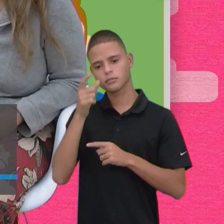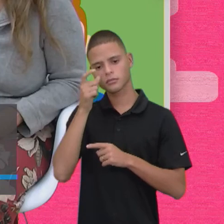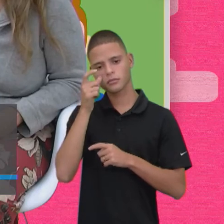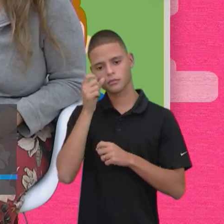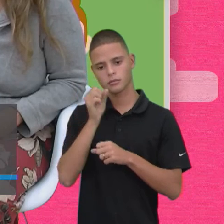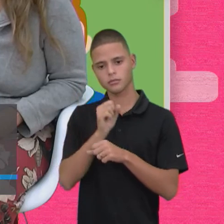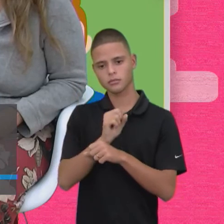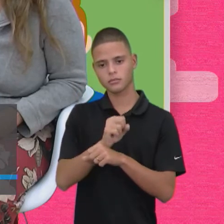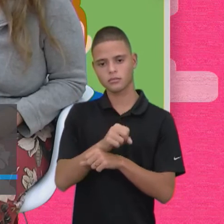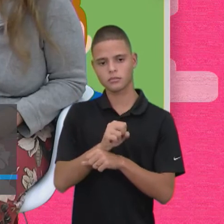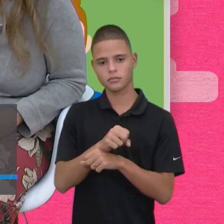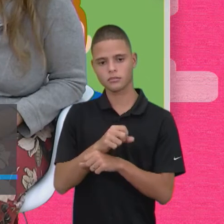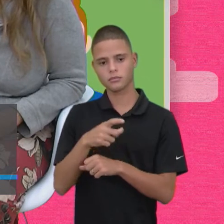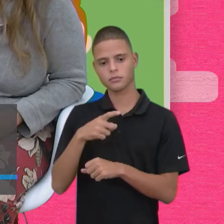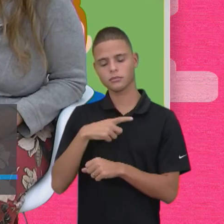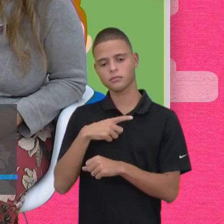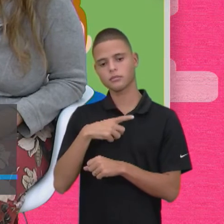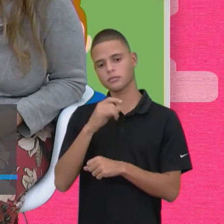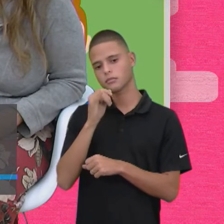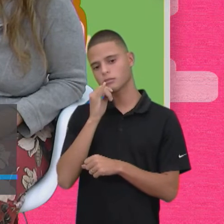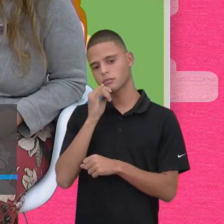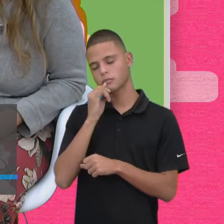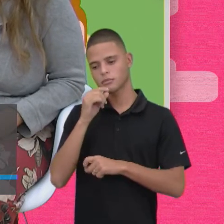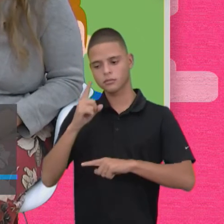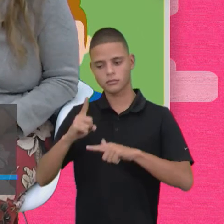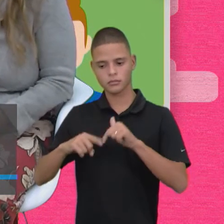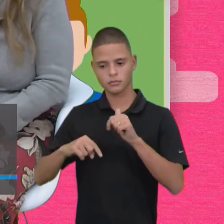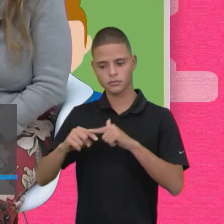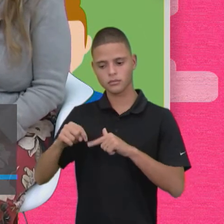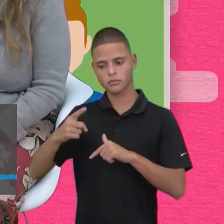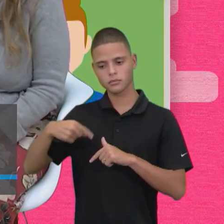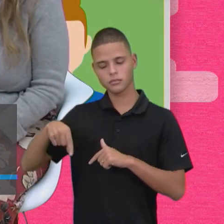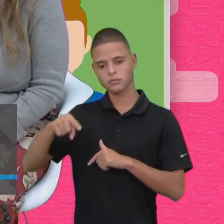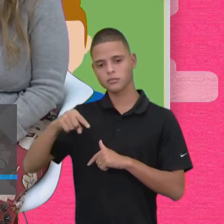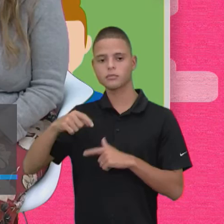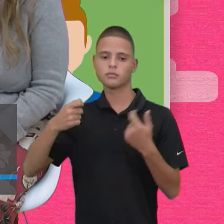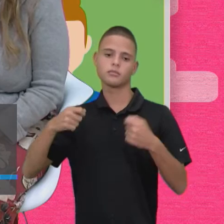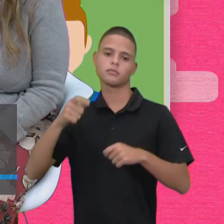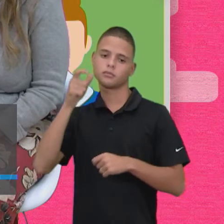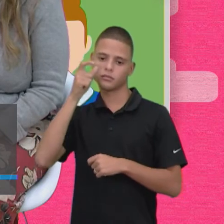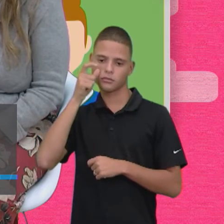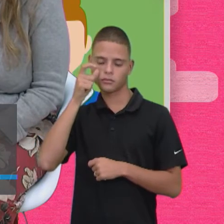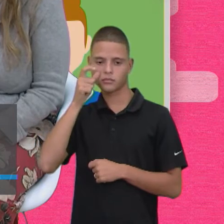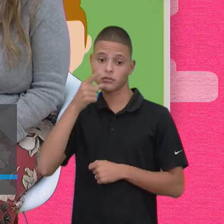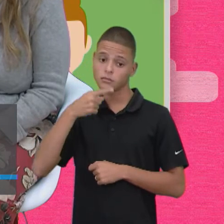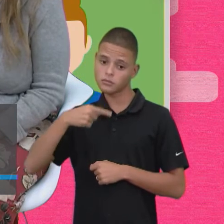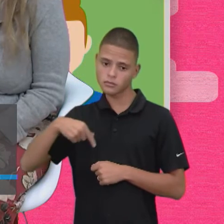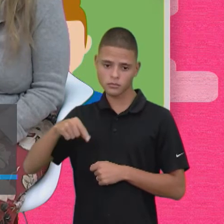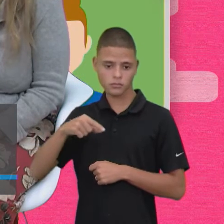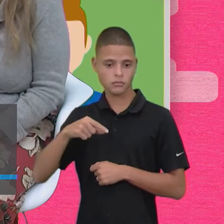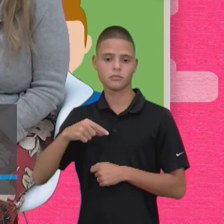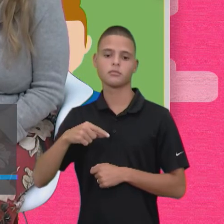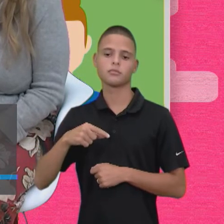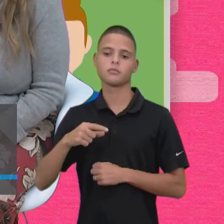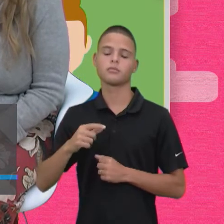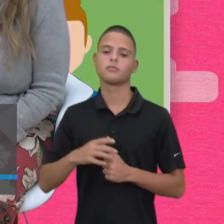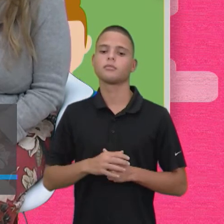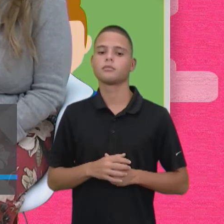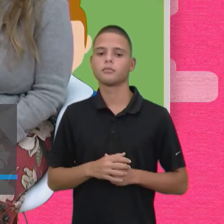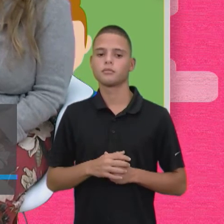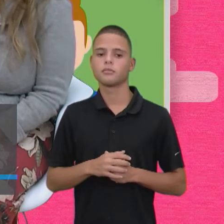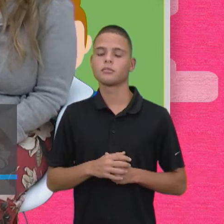quando ela traz que o produto, o nosso conteúdo, ele tem que ser interessante pra gente, não só para o público, não é verdade? É